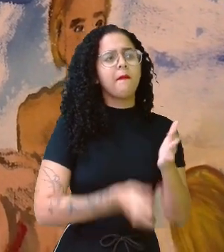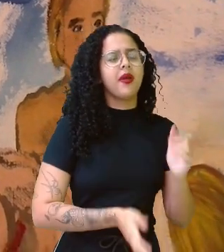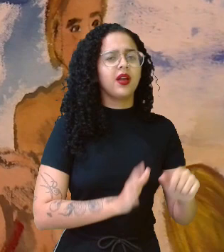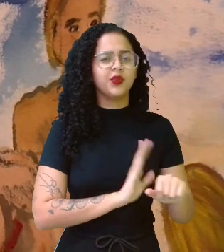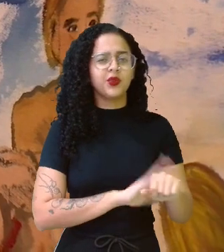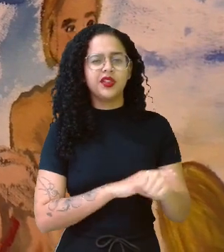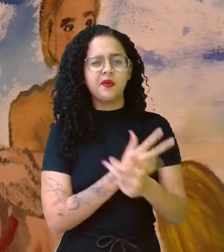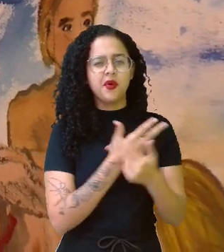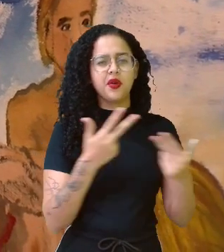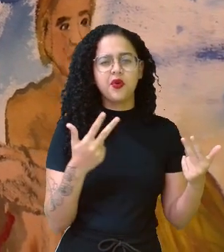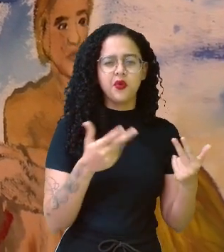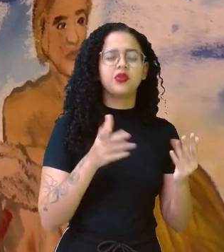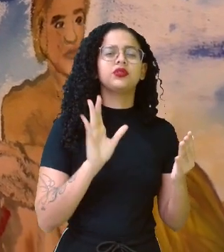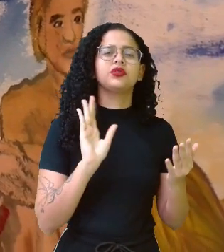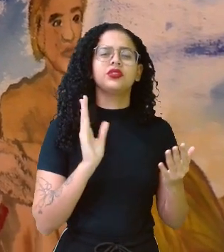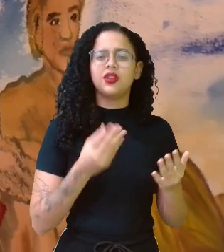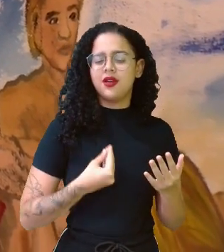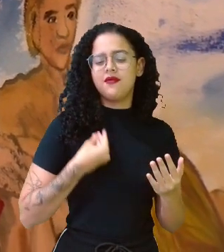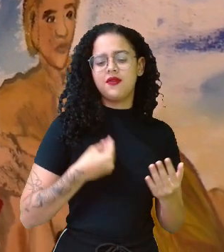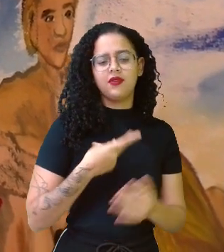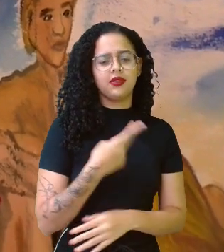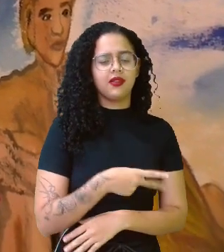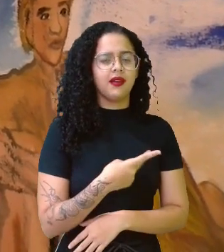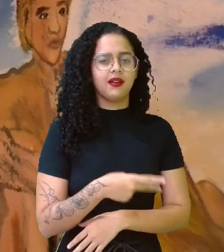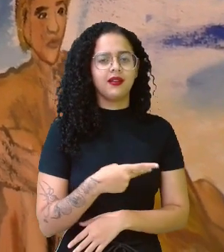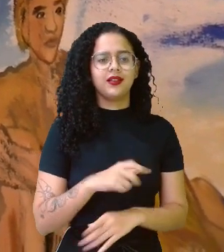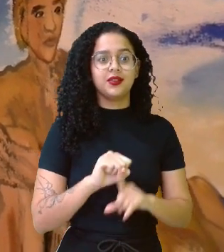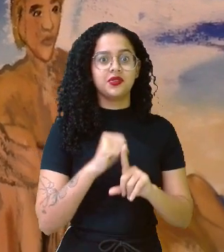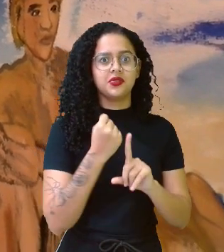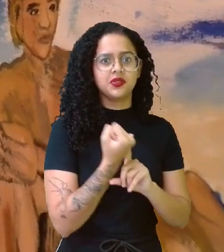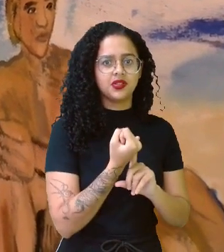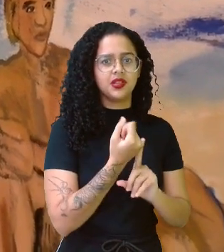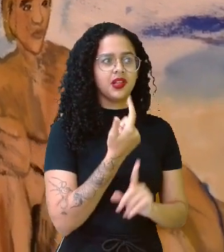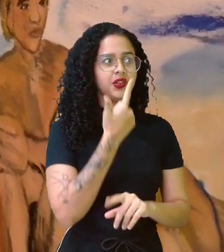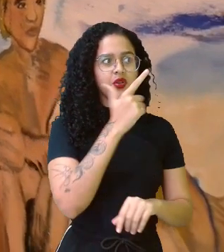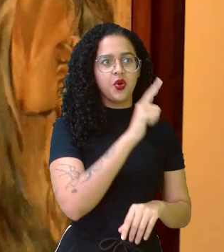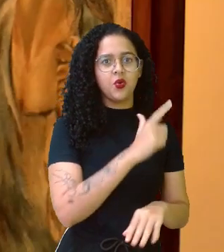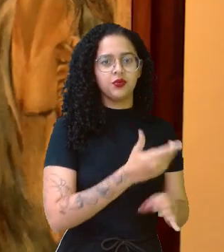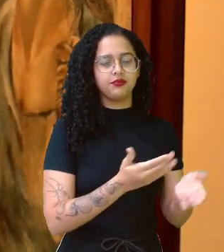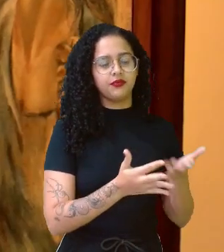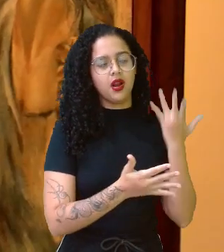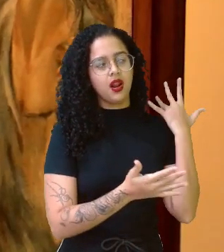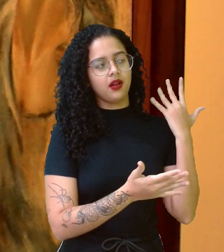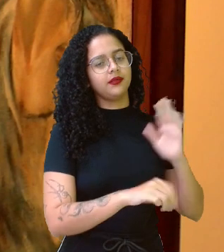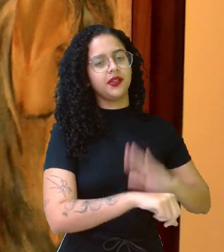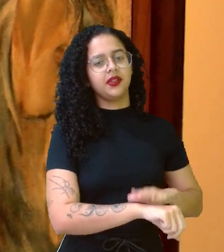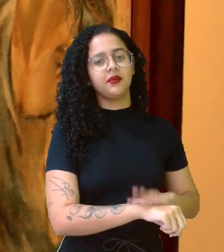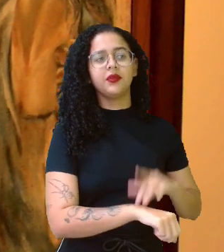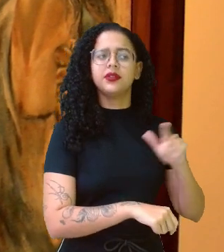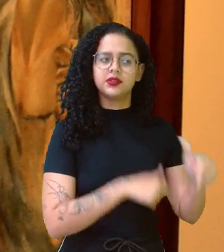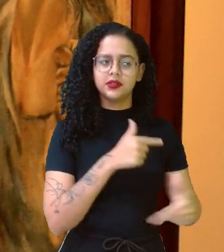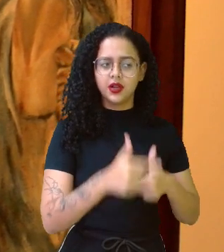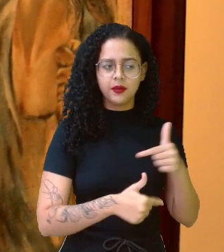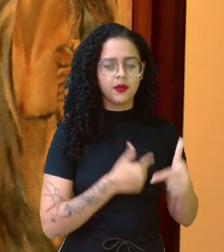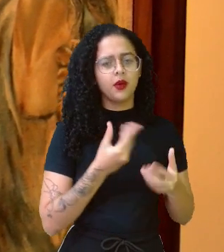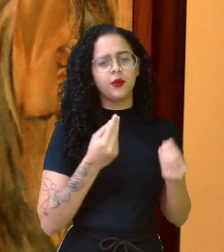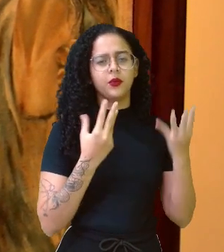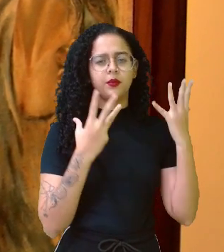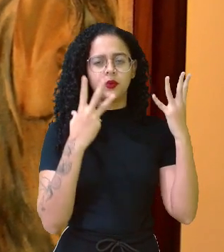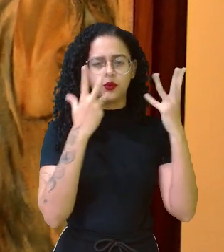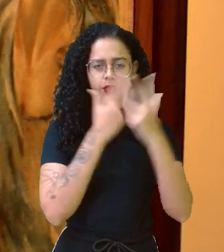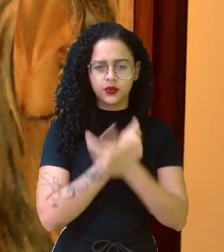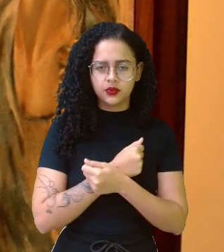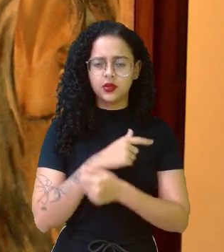exatamente. As coisas que já foram vividas, né, pela nossa Isso, sociedade em sim. outros tempos. Sim, sim. sem Né? dúvida. Esse trabalho também é muito bonito.